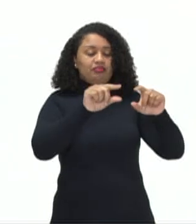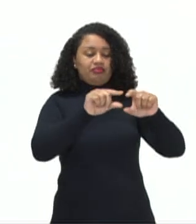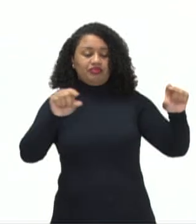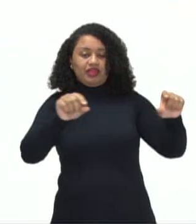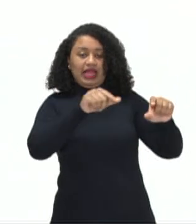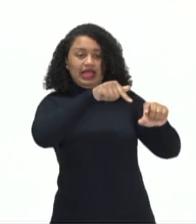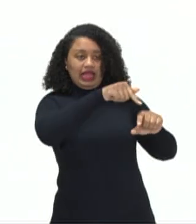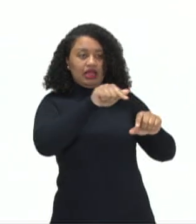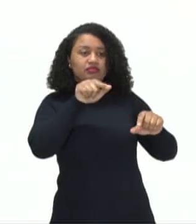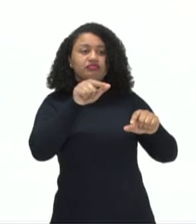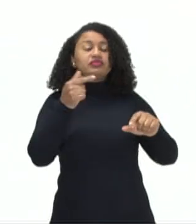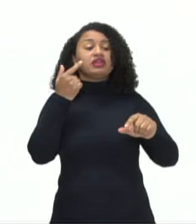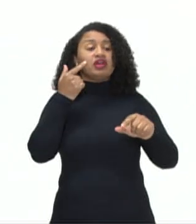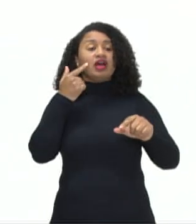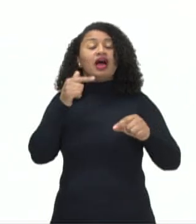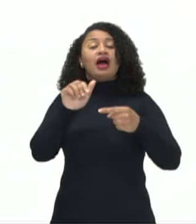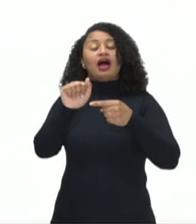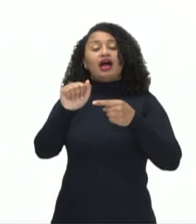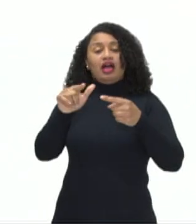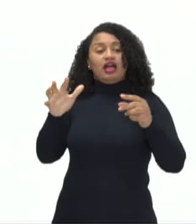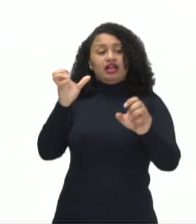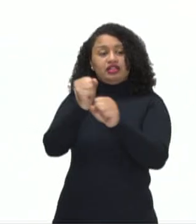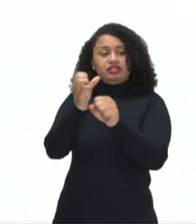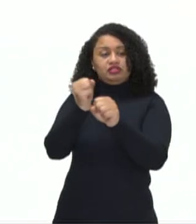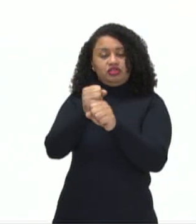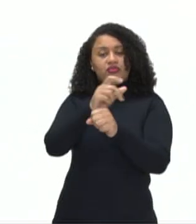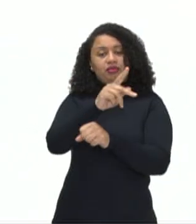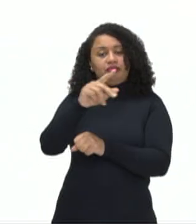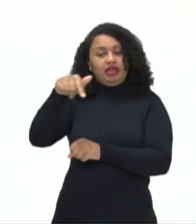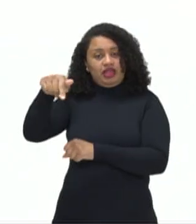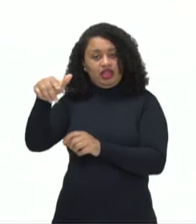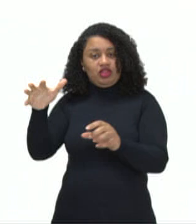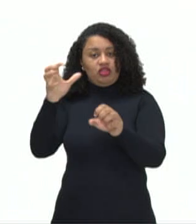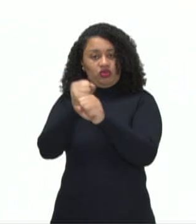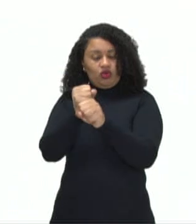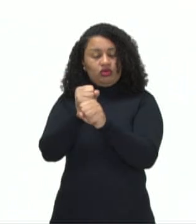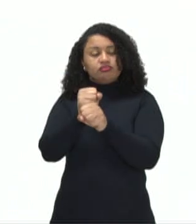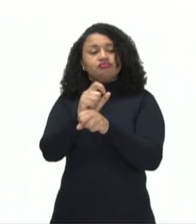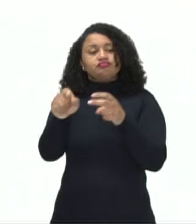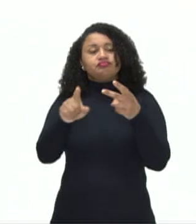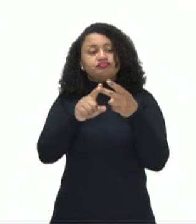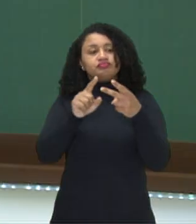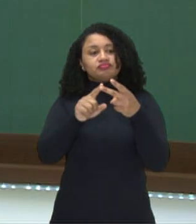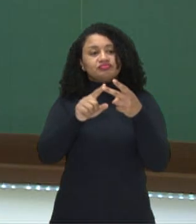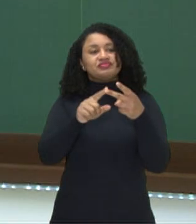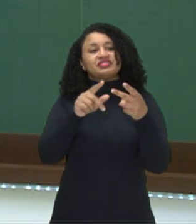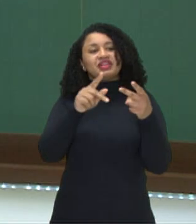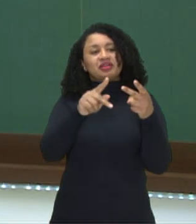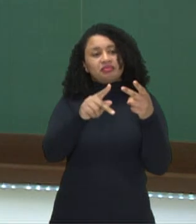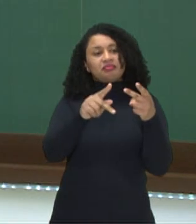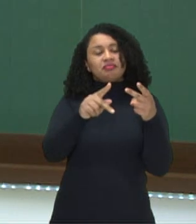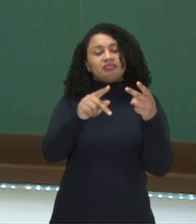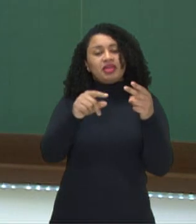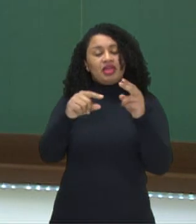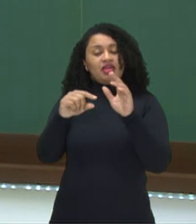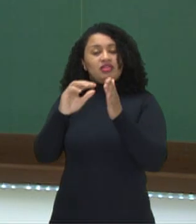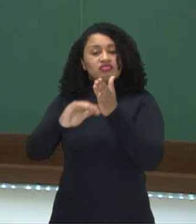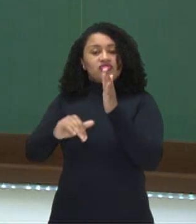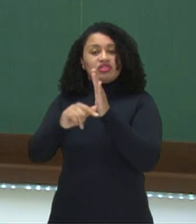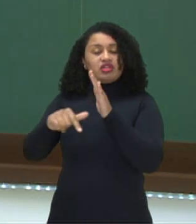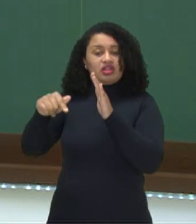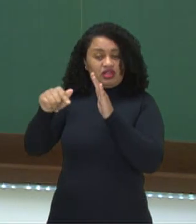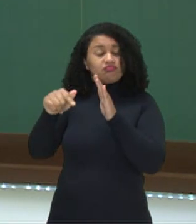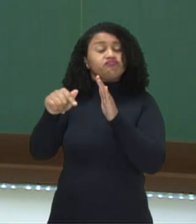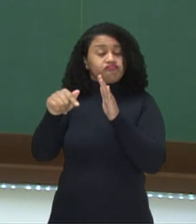Q, determine na letra A soma de P mais Q, a soma de P mais Q já é redundante, A soma de P e